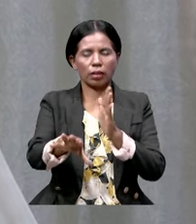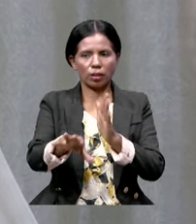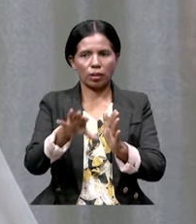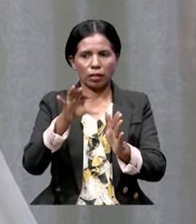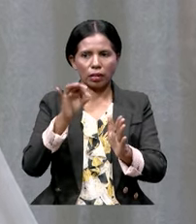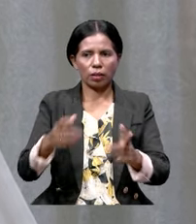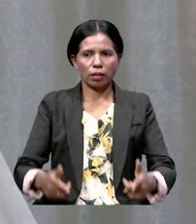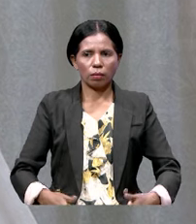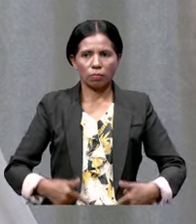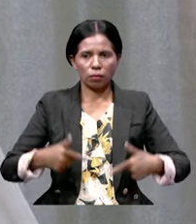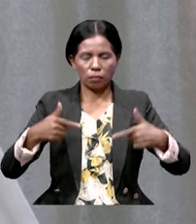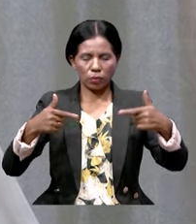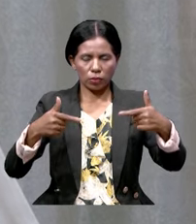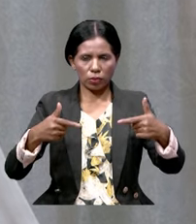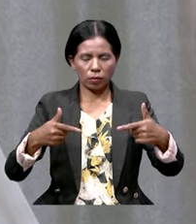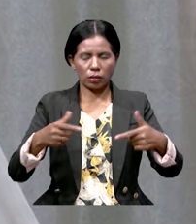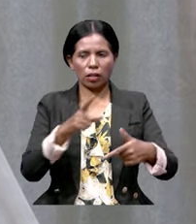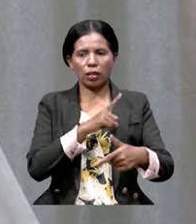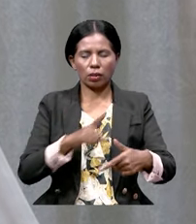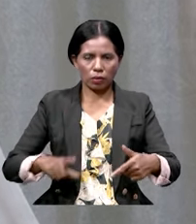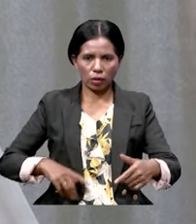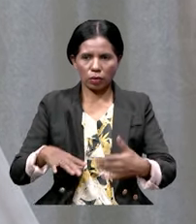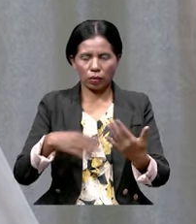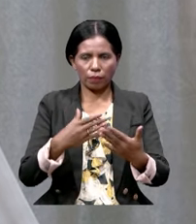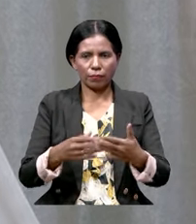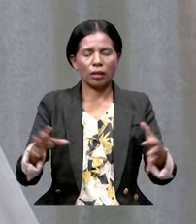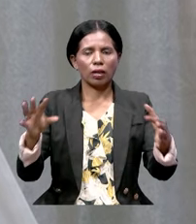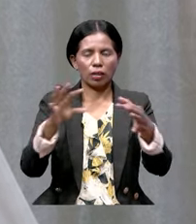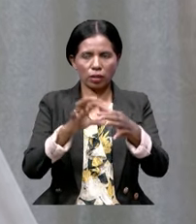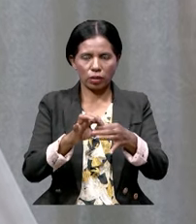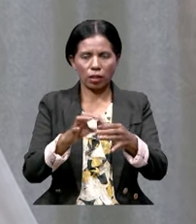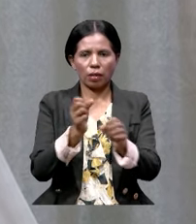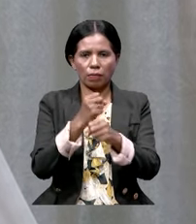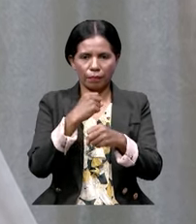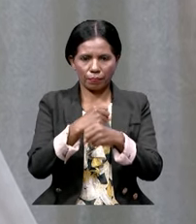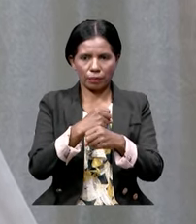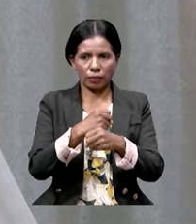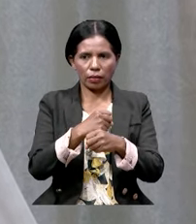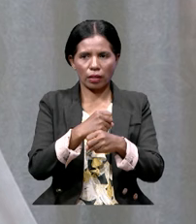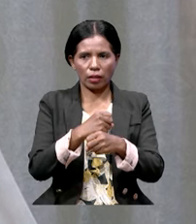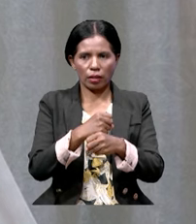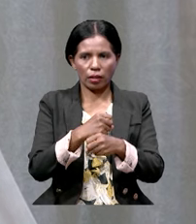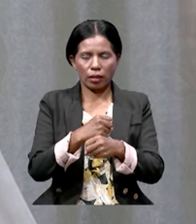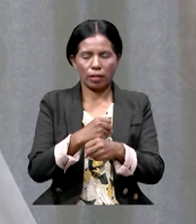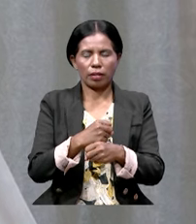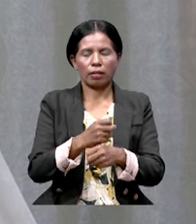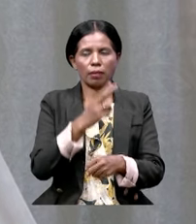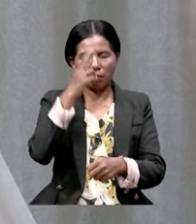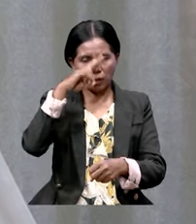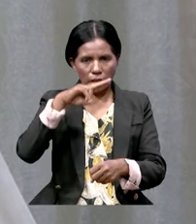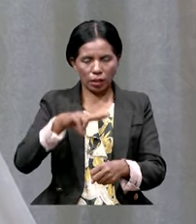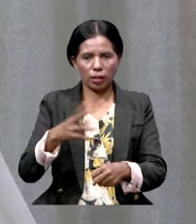ita morisona e reino reino se a nebe ligação ida ne mak halo malai mutin sira mos